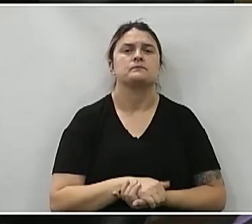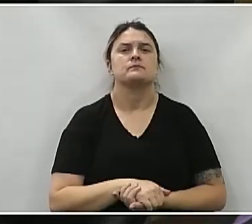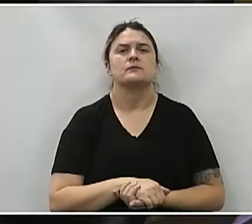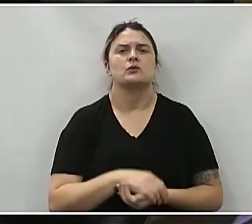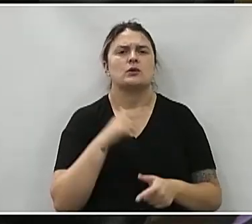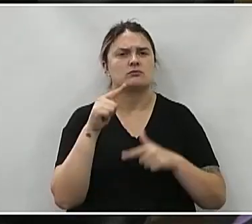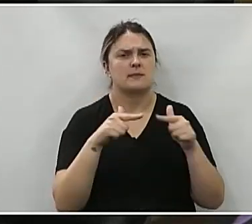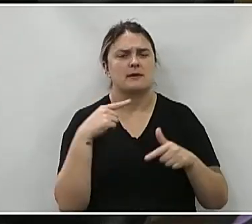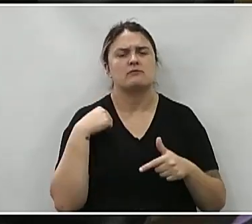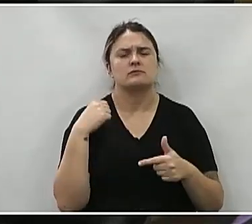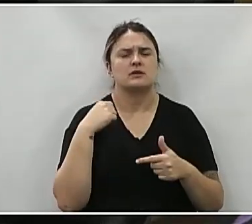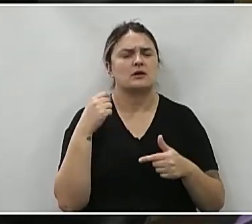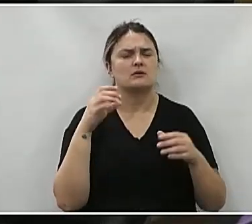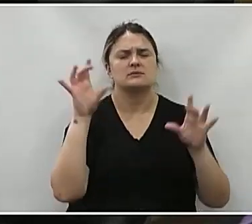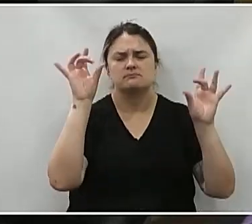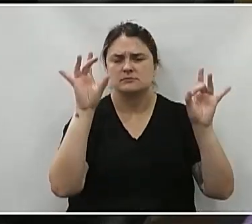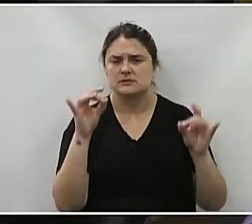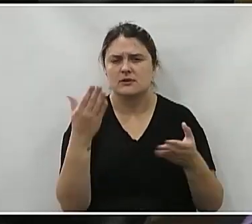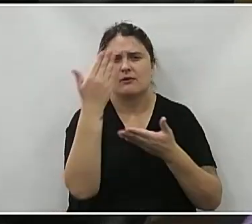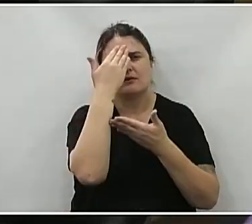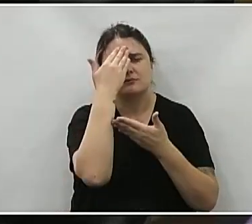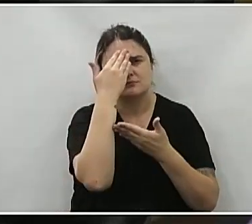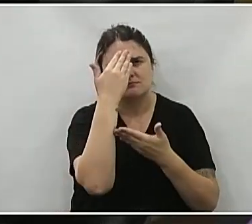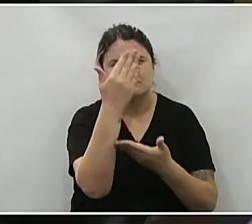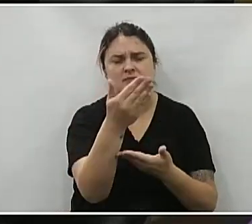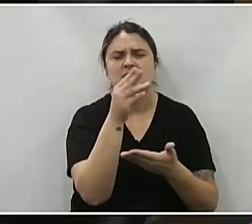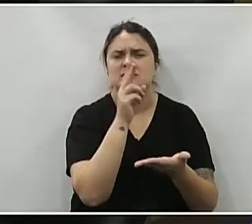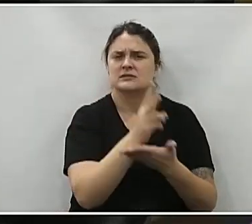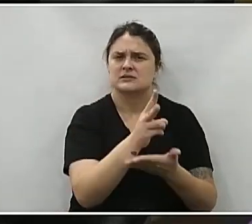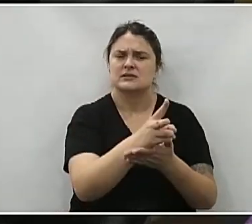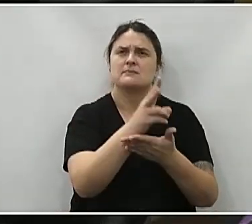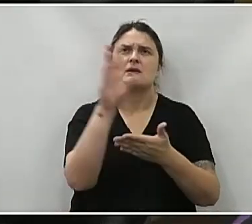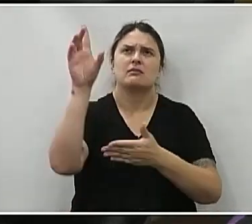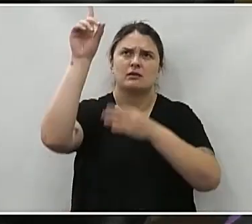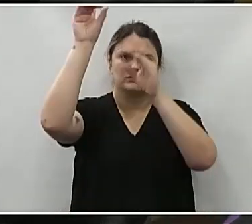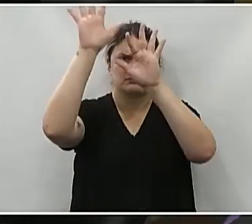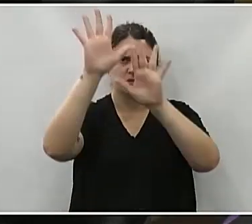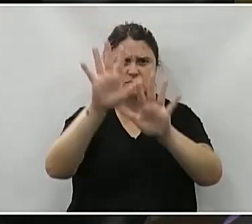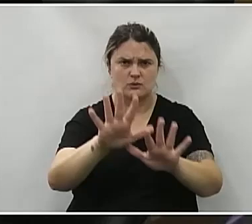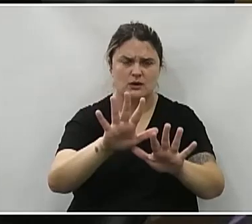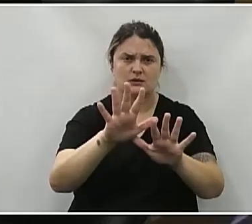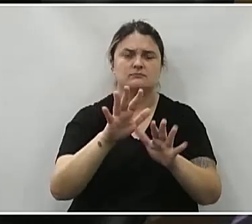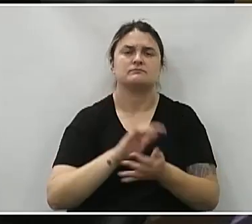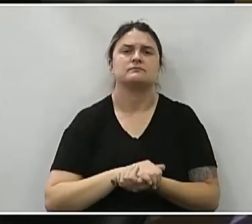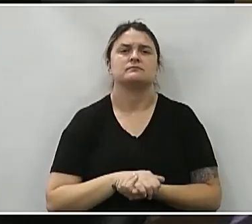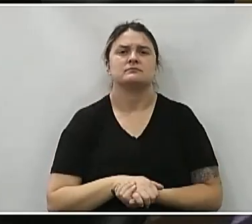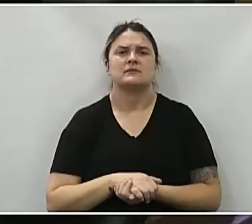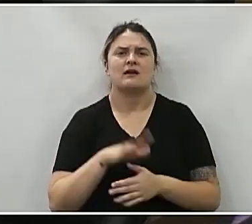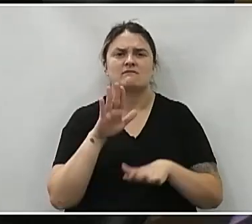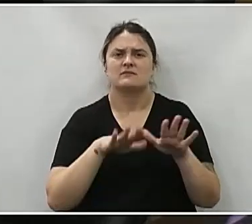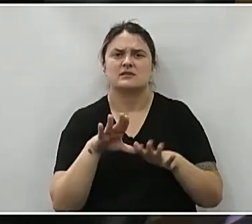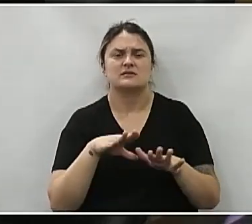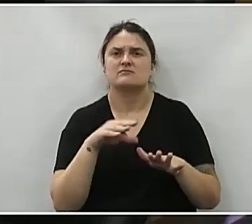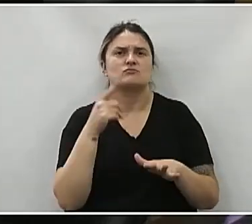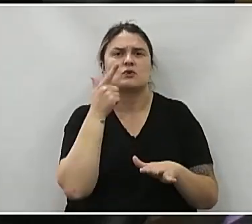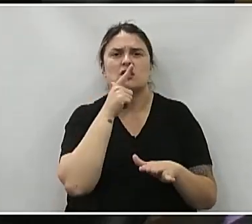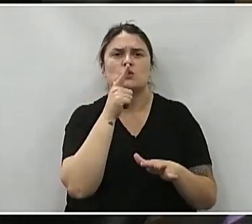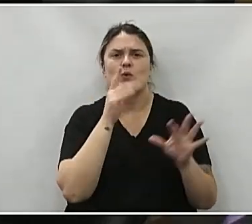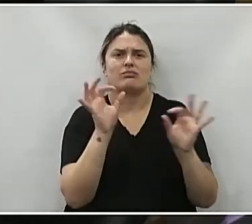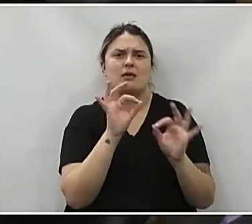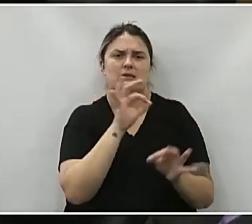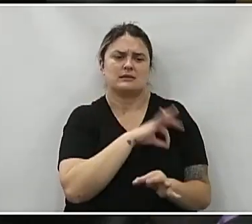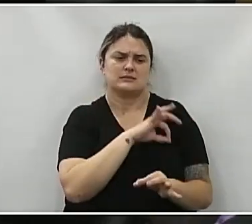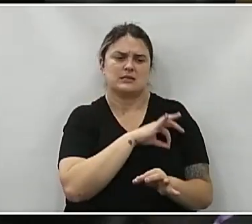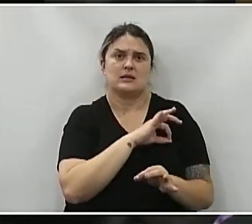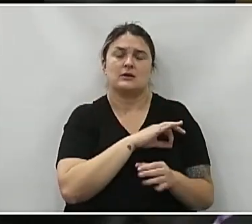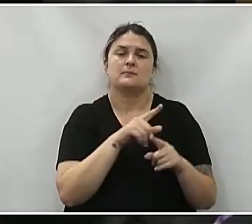então agradecer essas pessoas que participaram que elas possam ser abençoadas ricamente por Deus talvez elas não não tiveram nenhum ganho financeiro